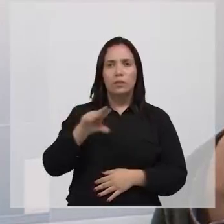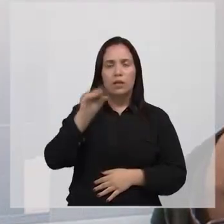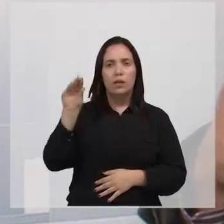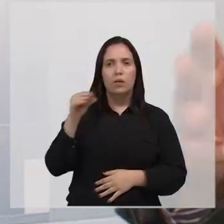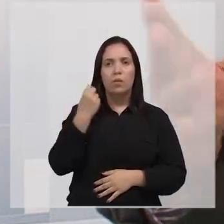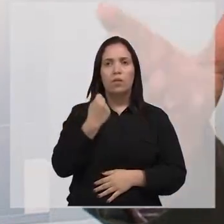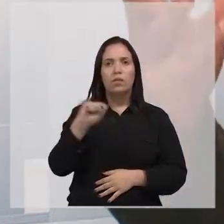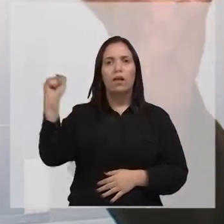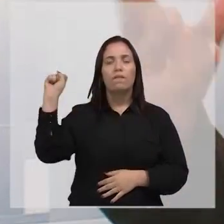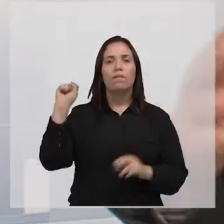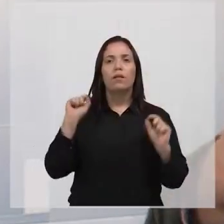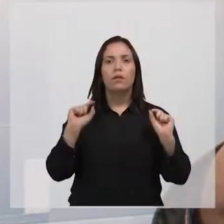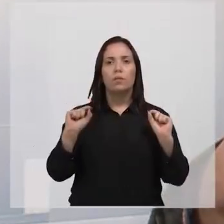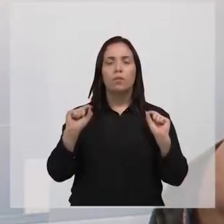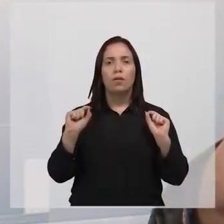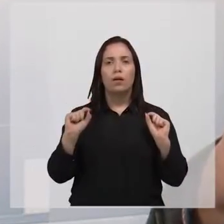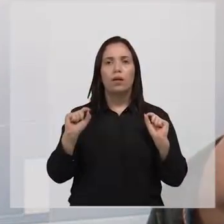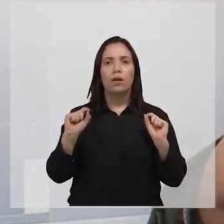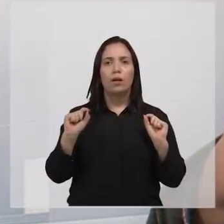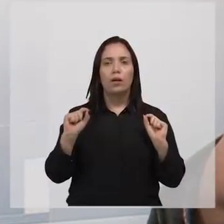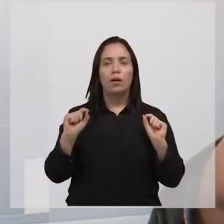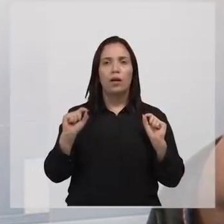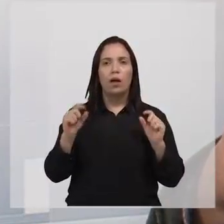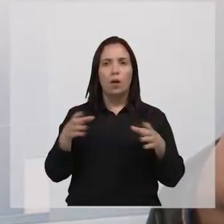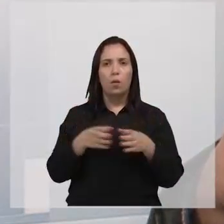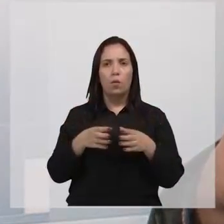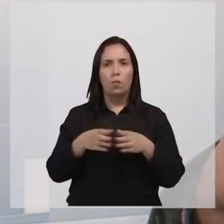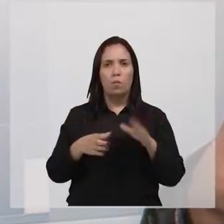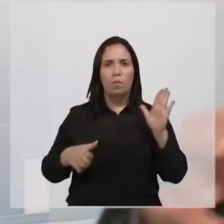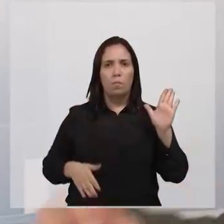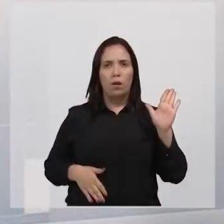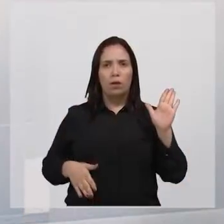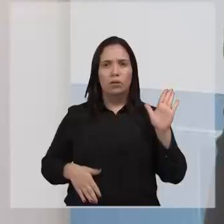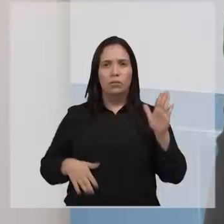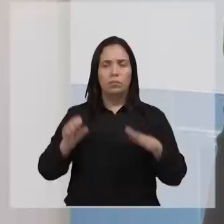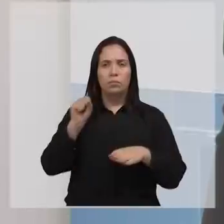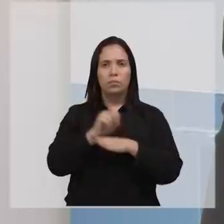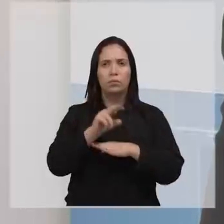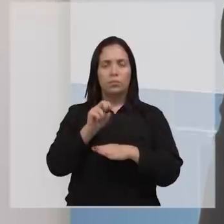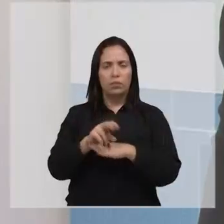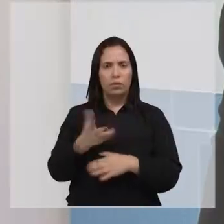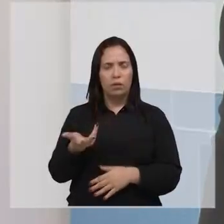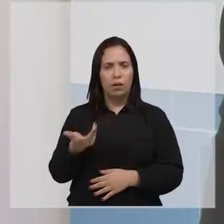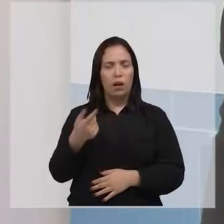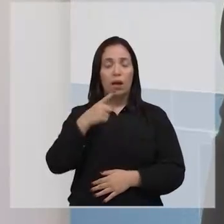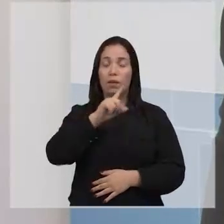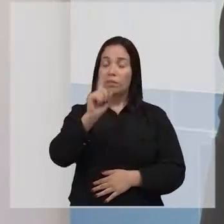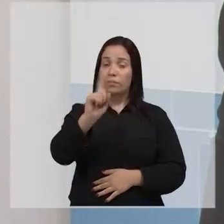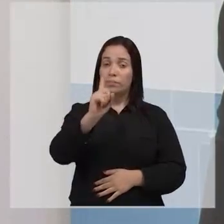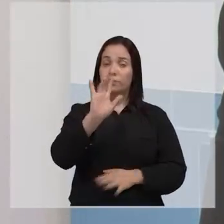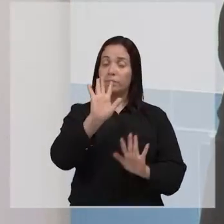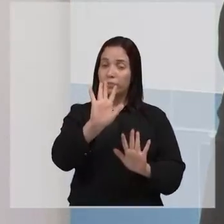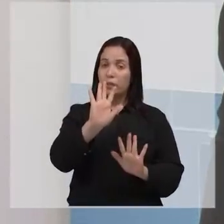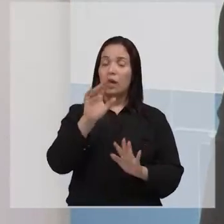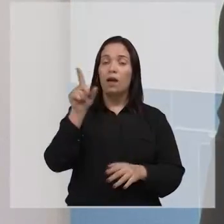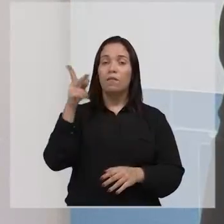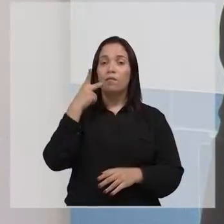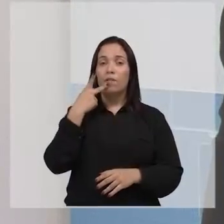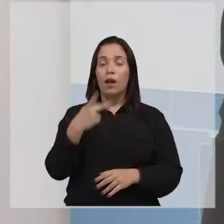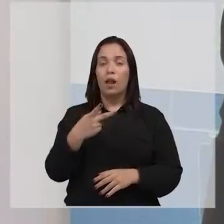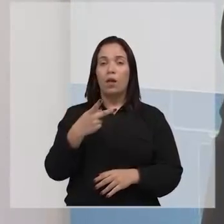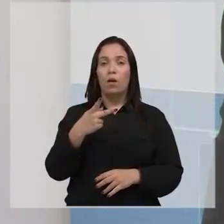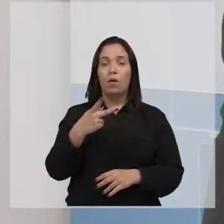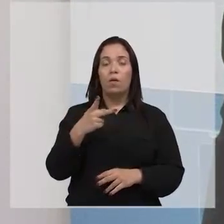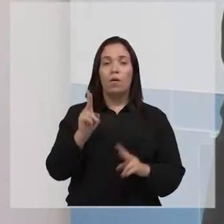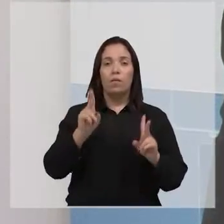e pregasse o crescimento da bancada dos traficantes. Não, foi isso não, cara. Ele disse que eles colocaram que ele